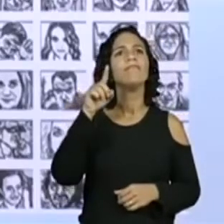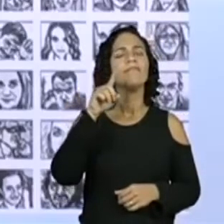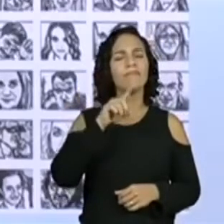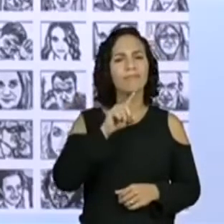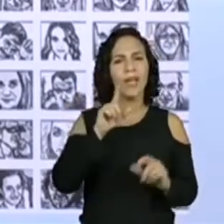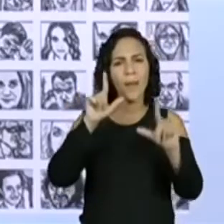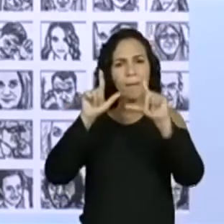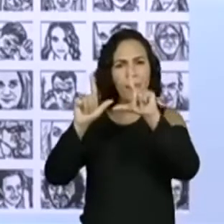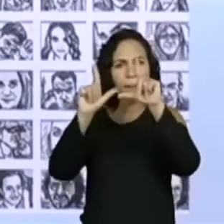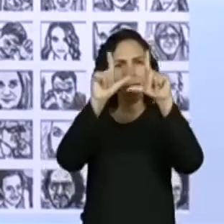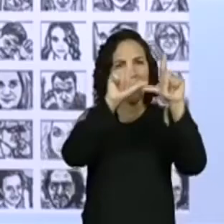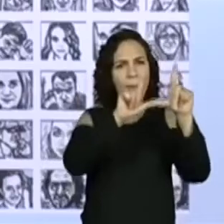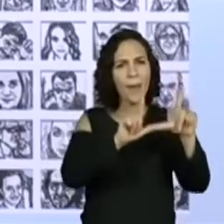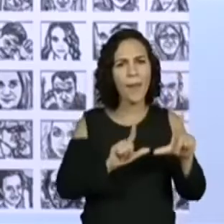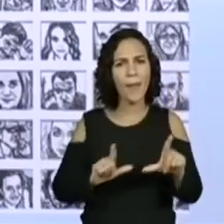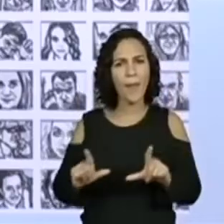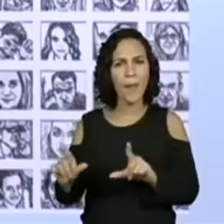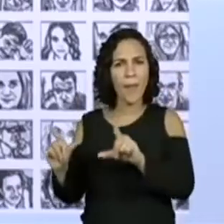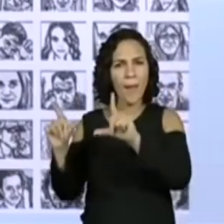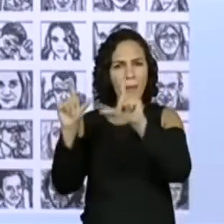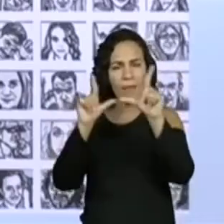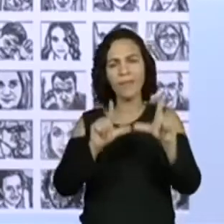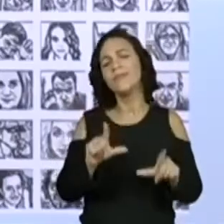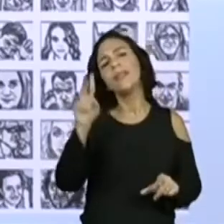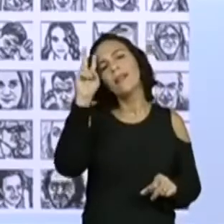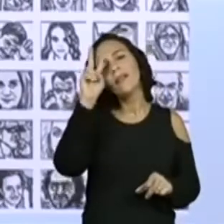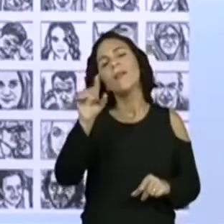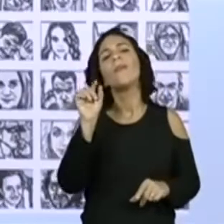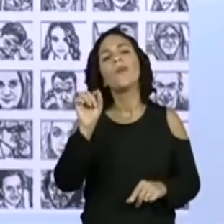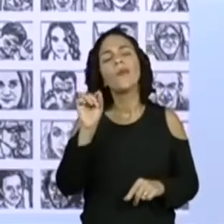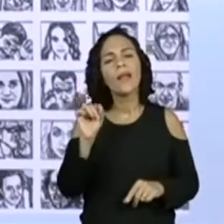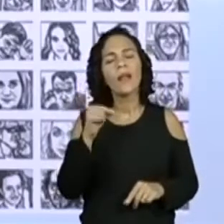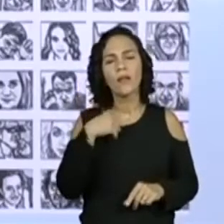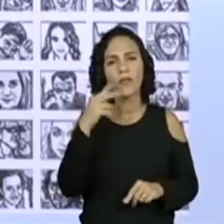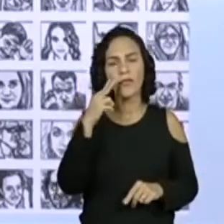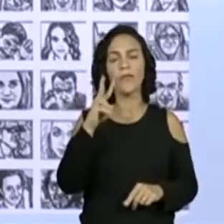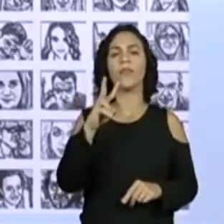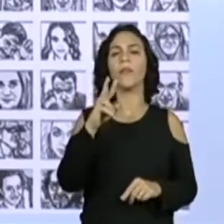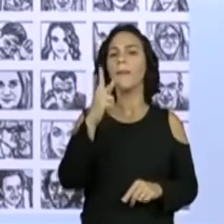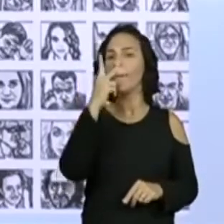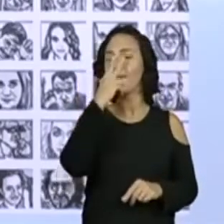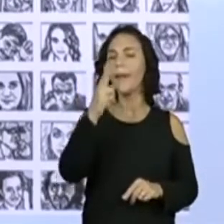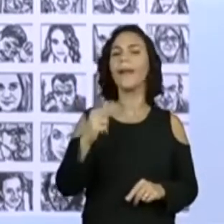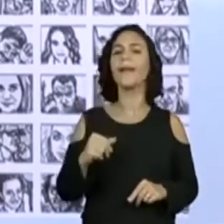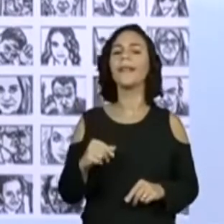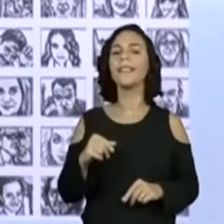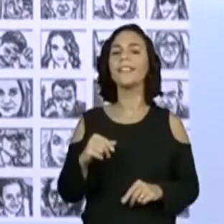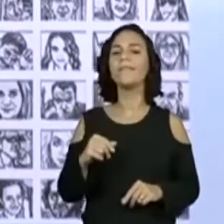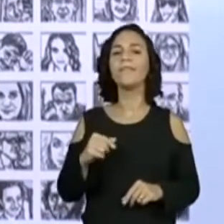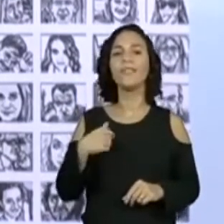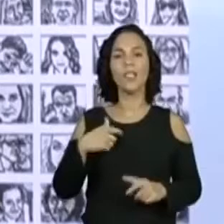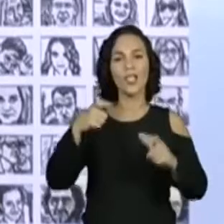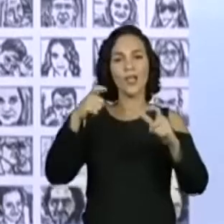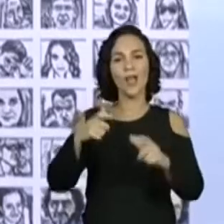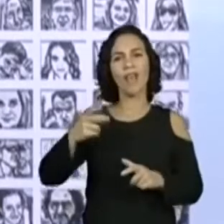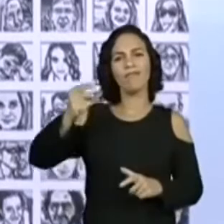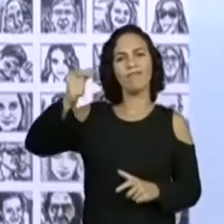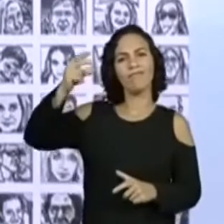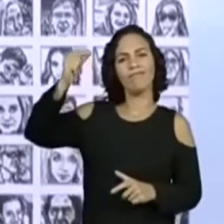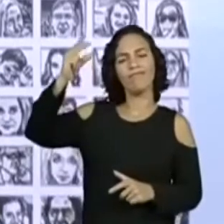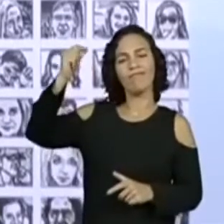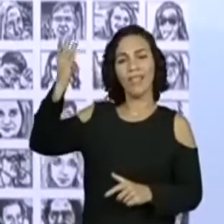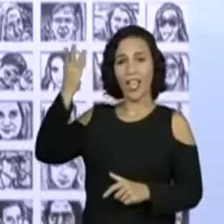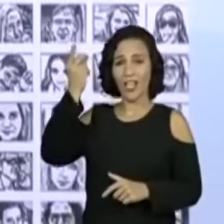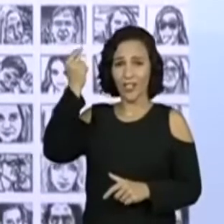rostos nessa imagem. Sabe o que me lembra quando eu vi no primeiro momento? Aquele lugar que a gente ia para tirar foto